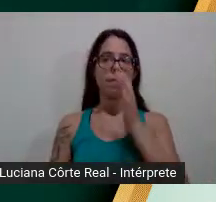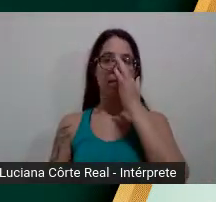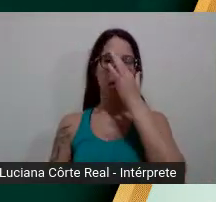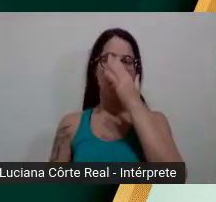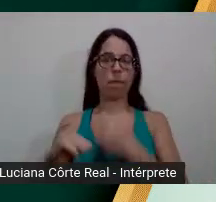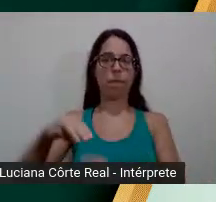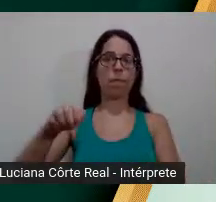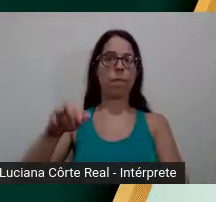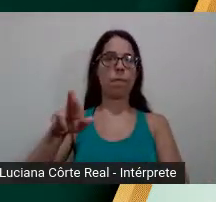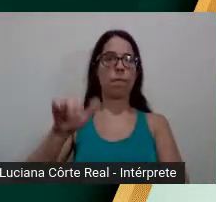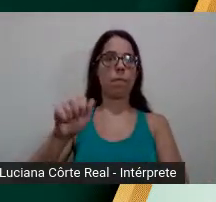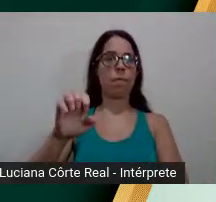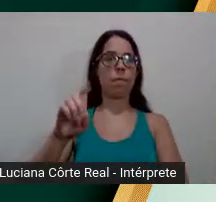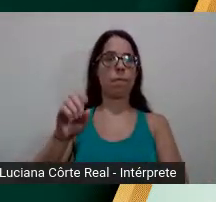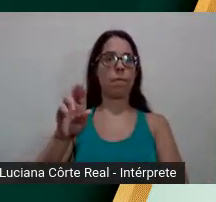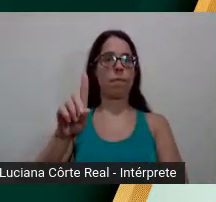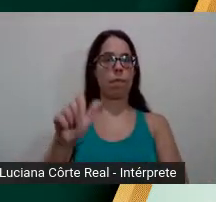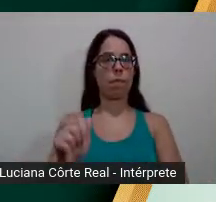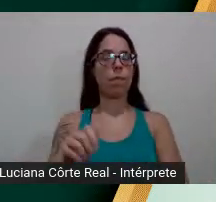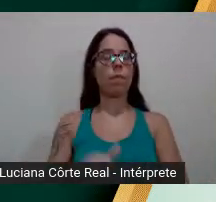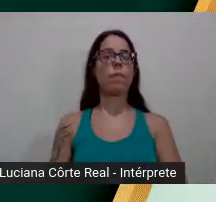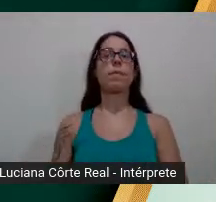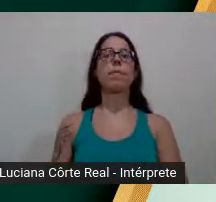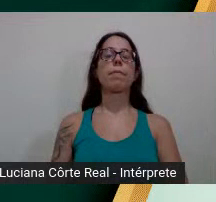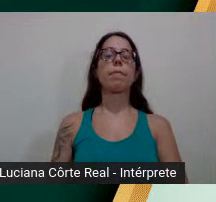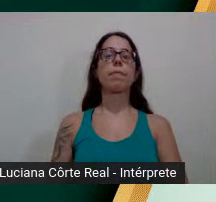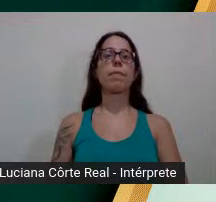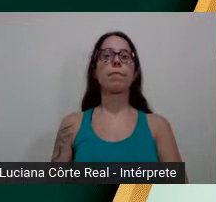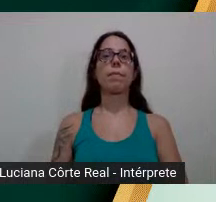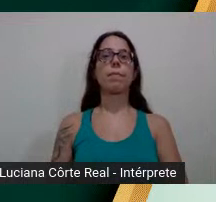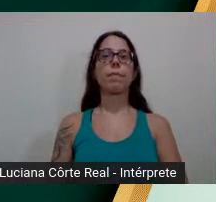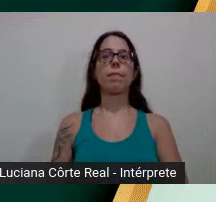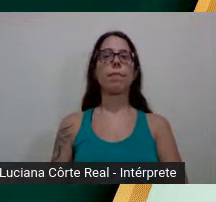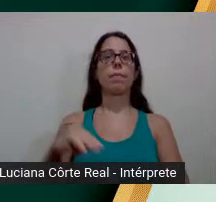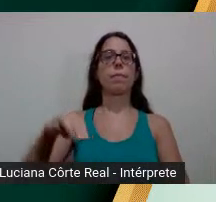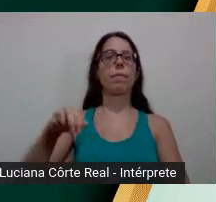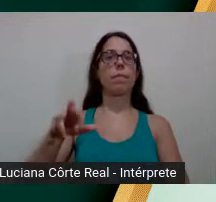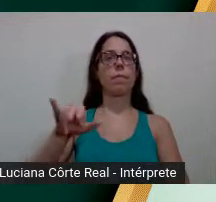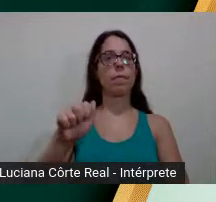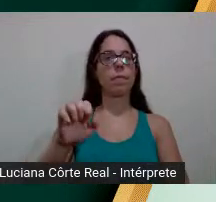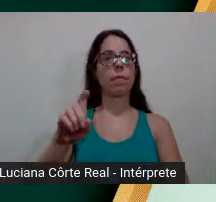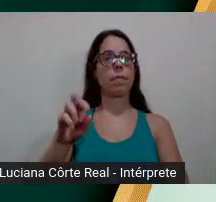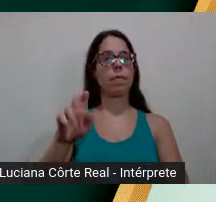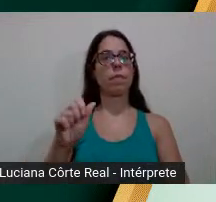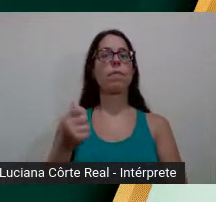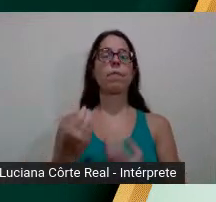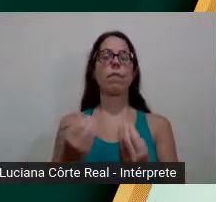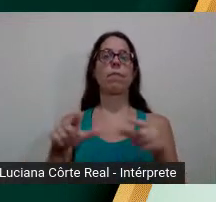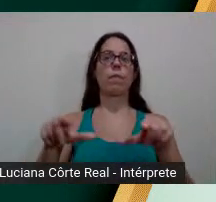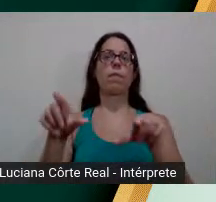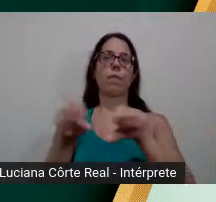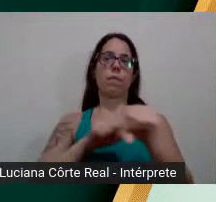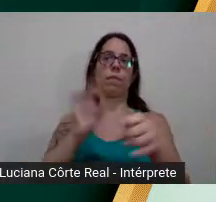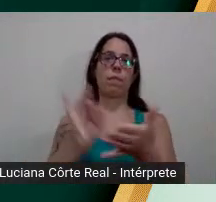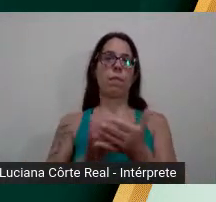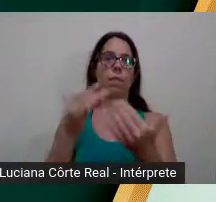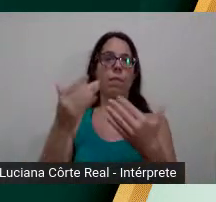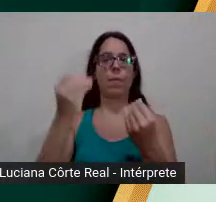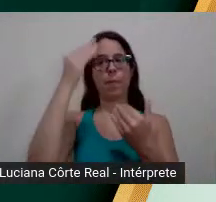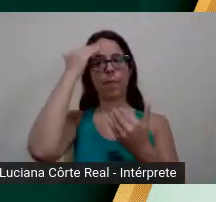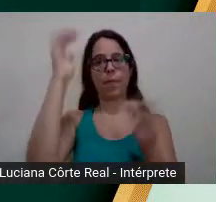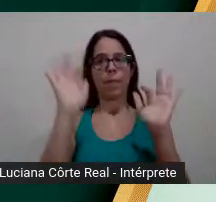Maria Eduarda Bretos Moro. Maria Eduarda, confira o tio Grau. Parabéns, muito sucesso,